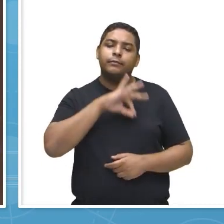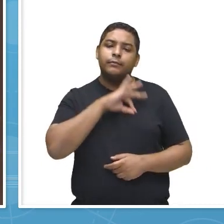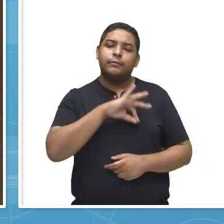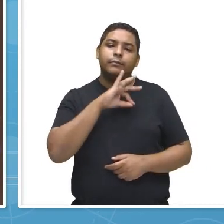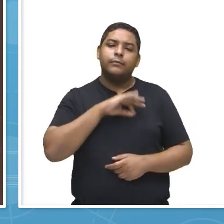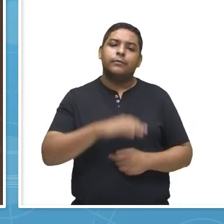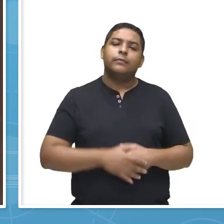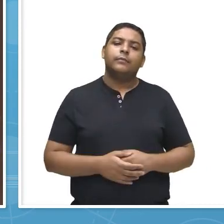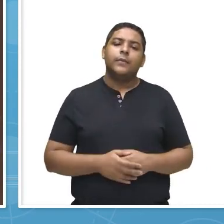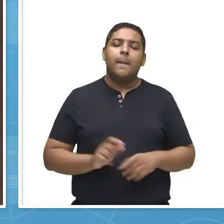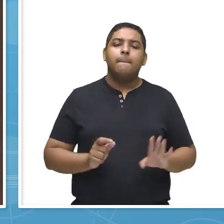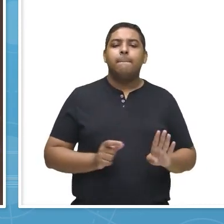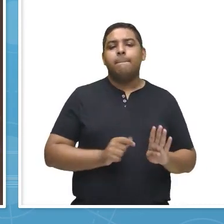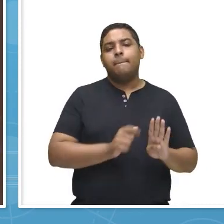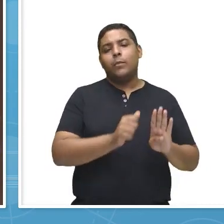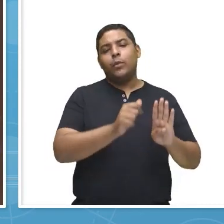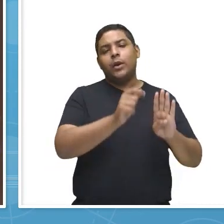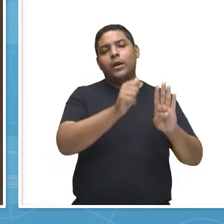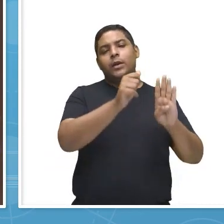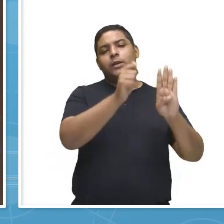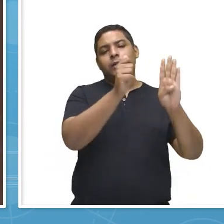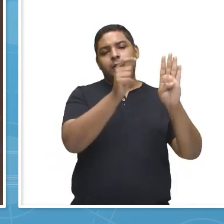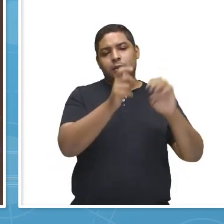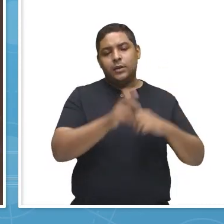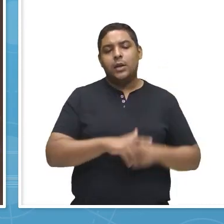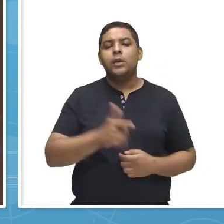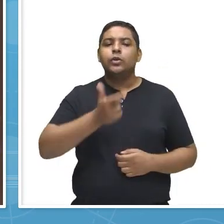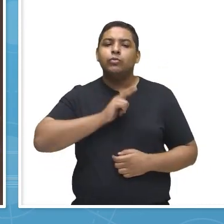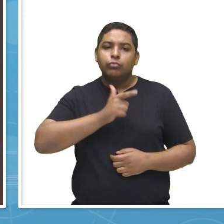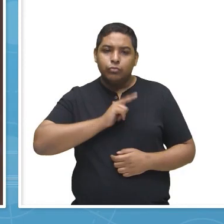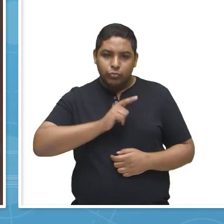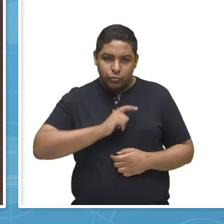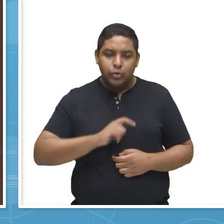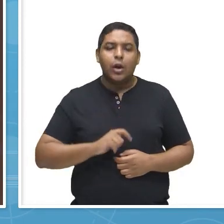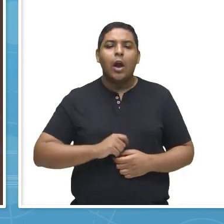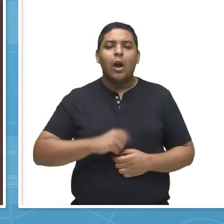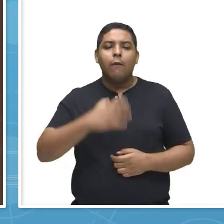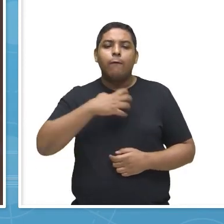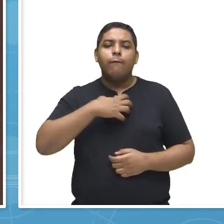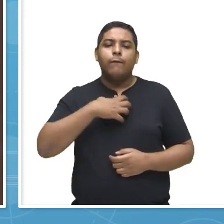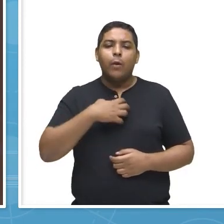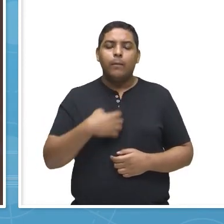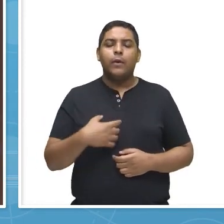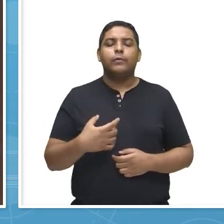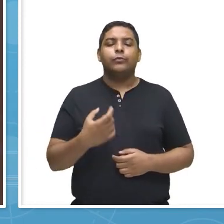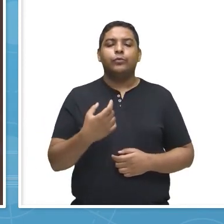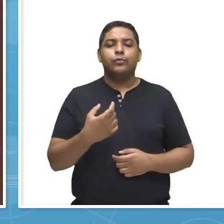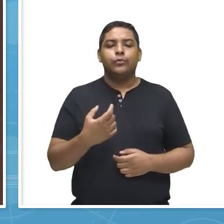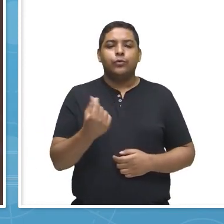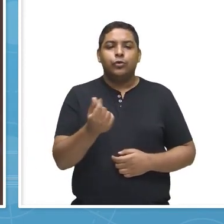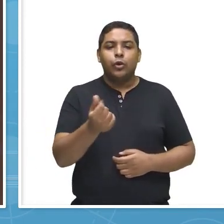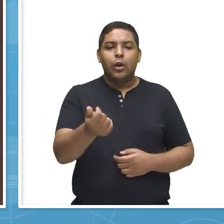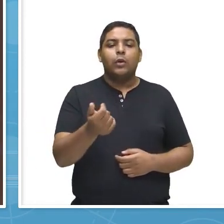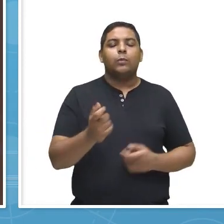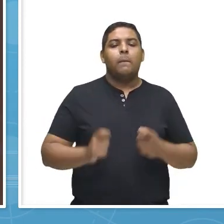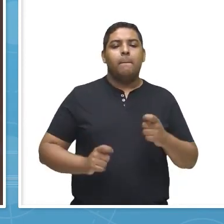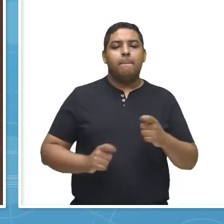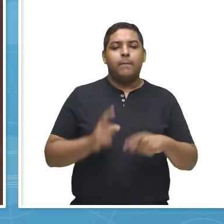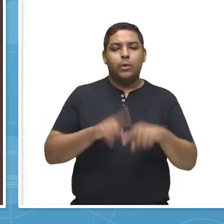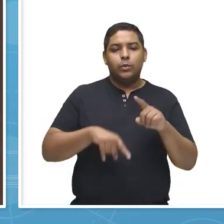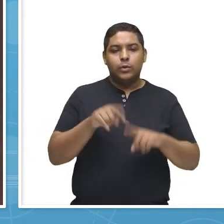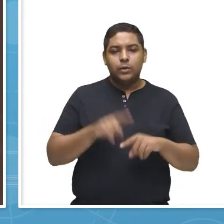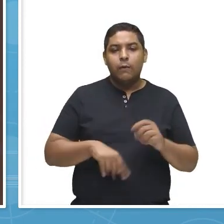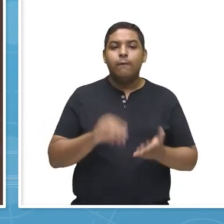a gente falou da burguesia, que era quem detinha os meios de produção, né? Então, faltou colocar bastante coisa aí,